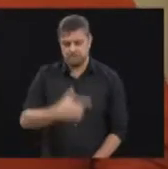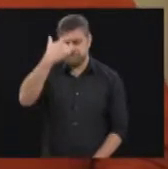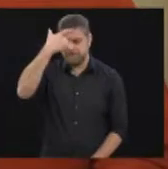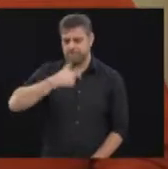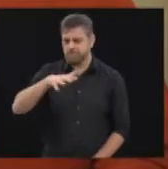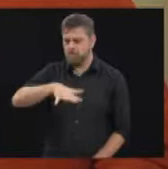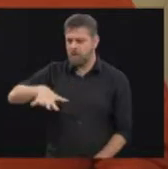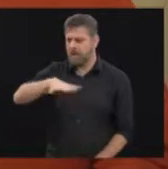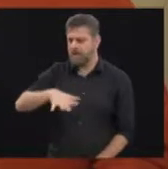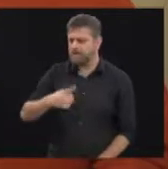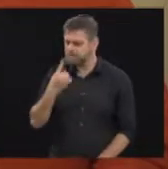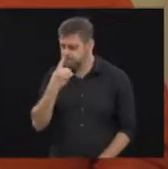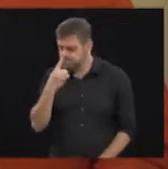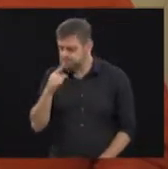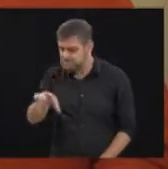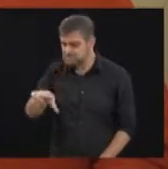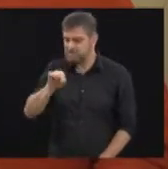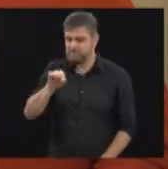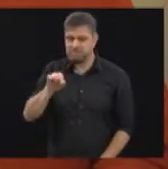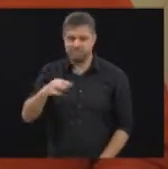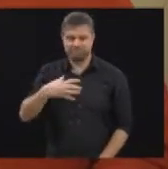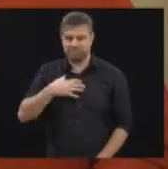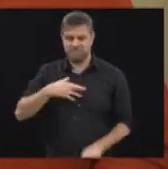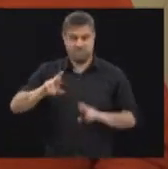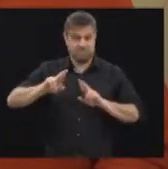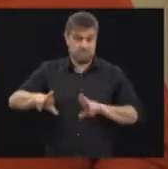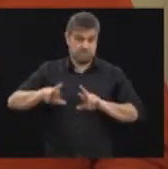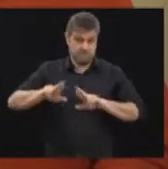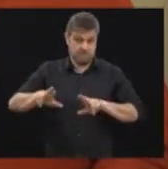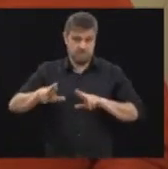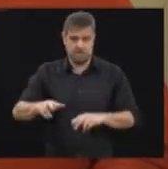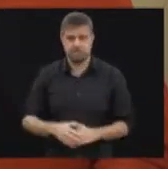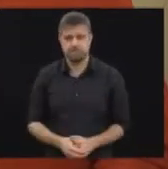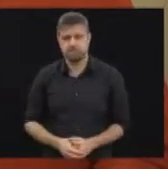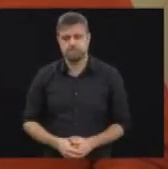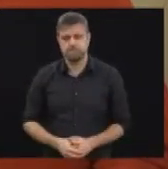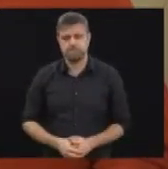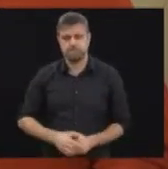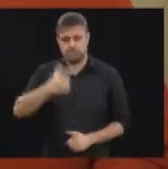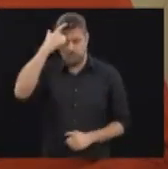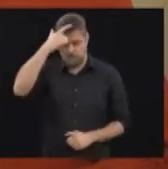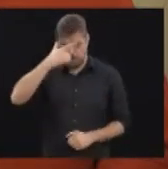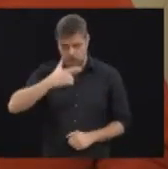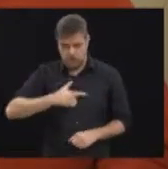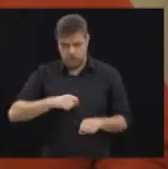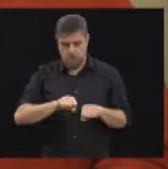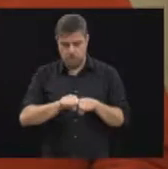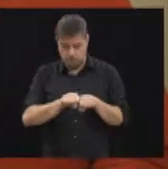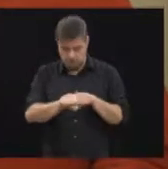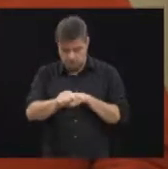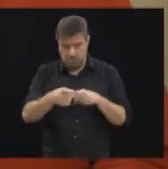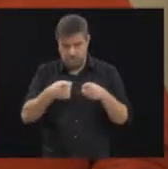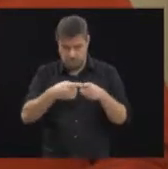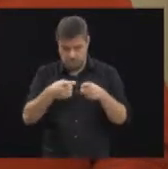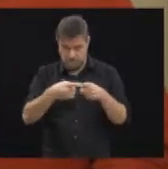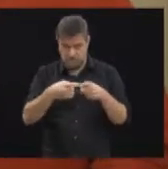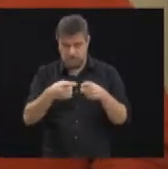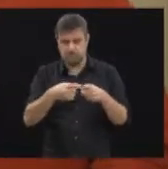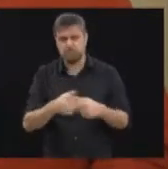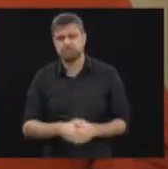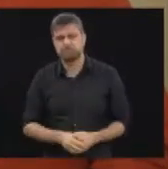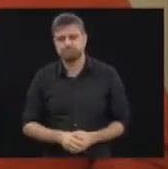A minha escolha foi um pouco diferente do normal, né? Eu terminei o curso